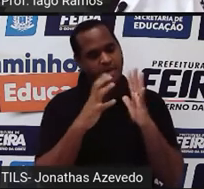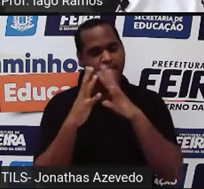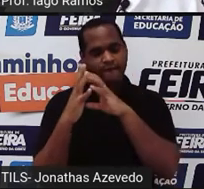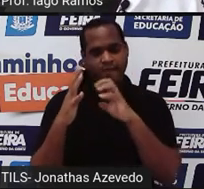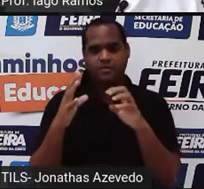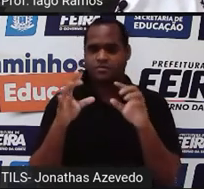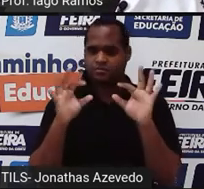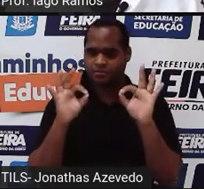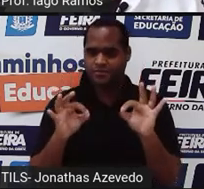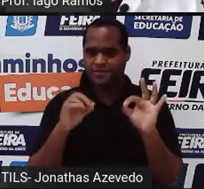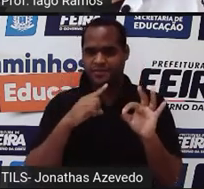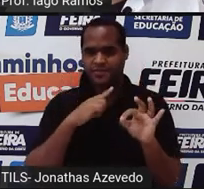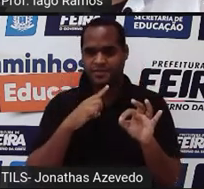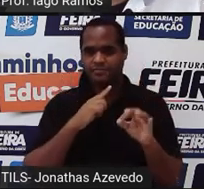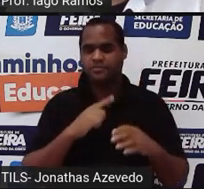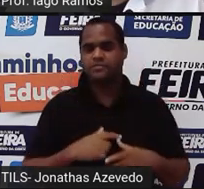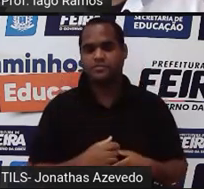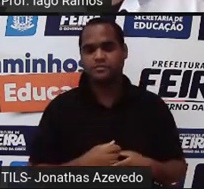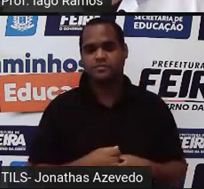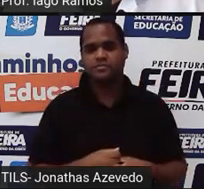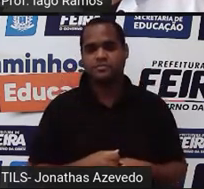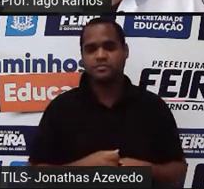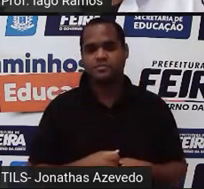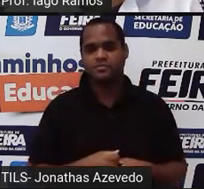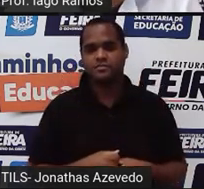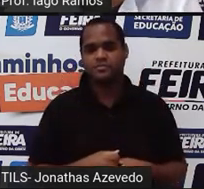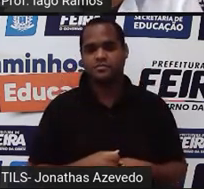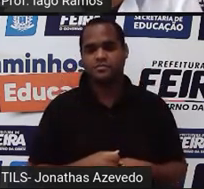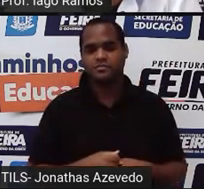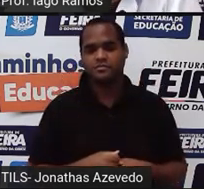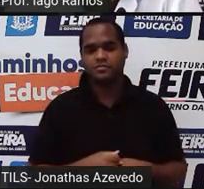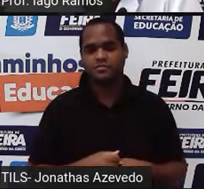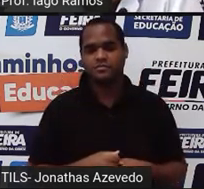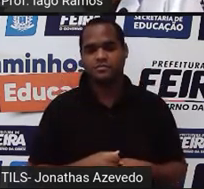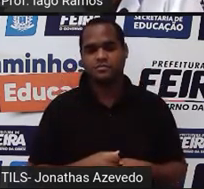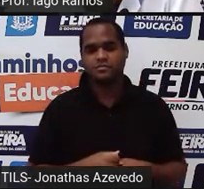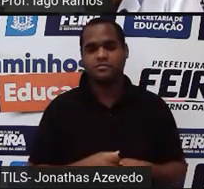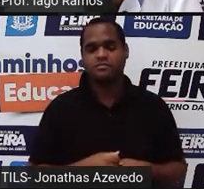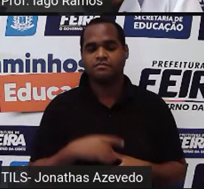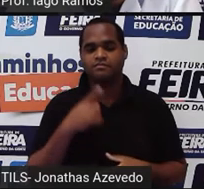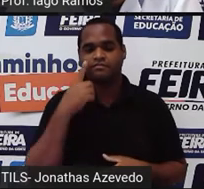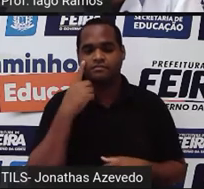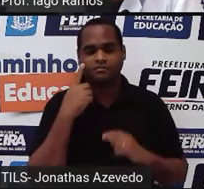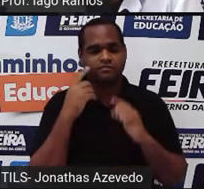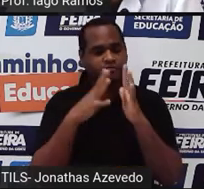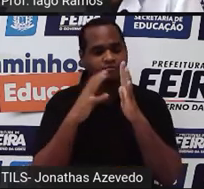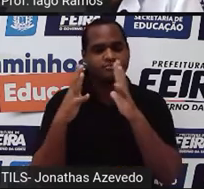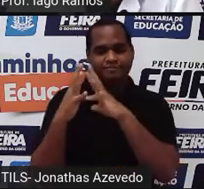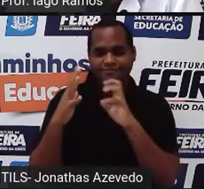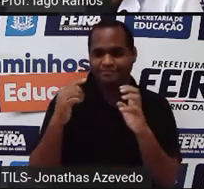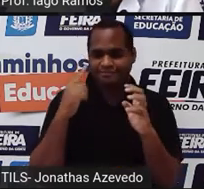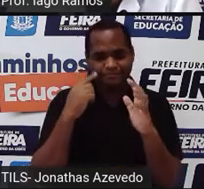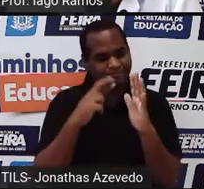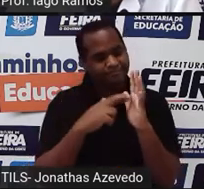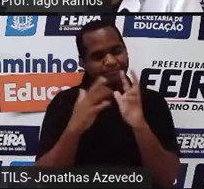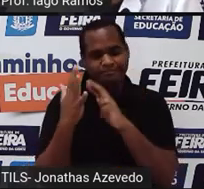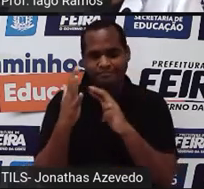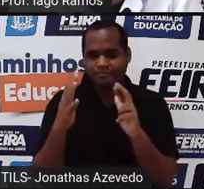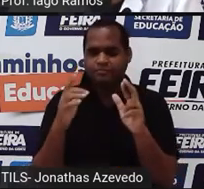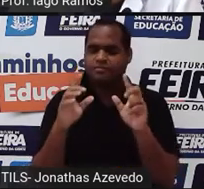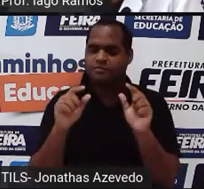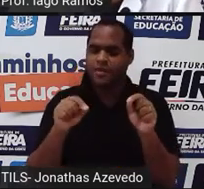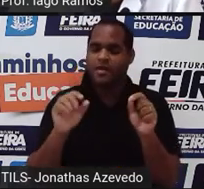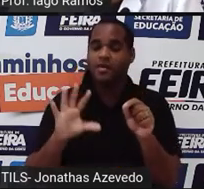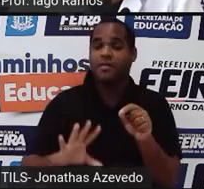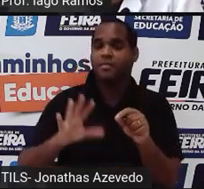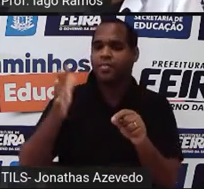bom? Então, essa é a transformação geométrica chamada de reflexão, e essa reflexão está